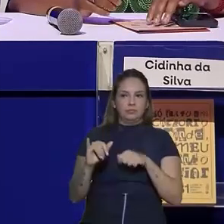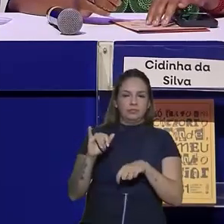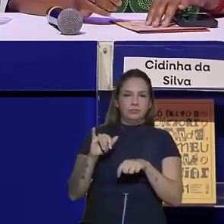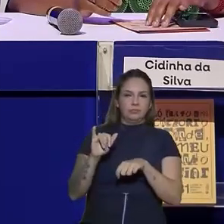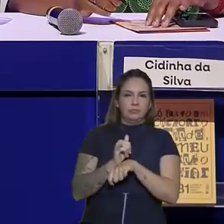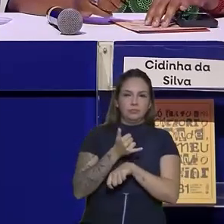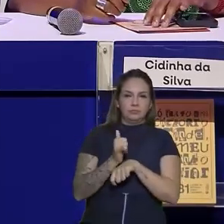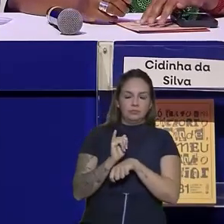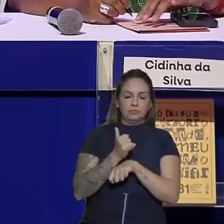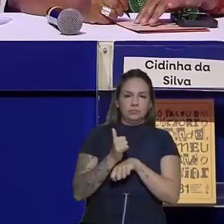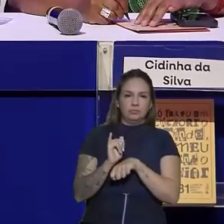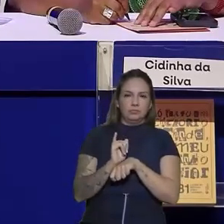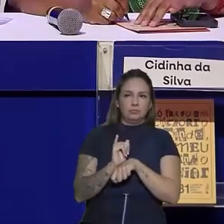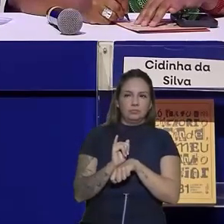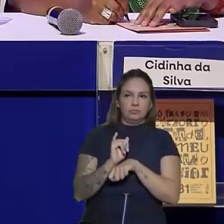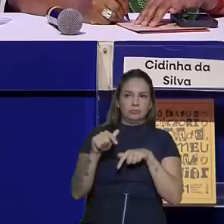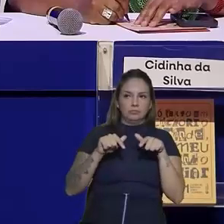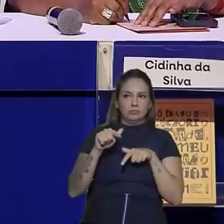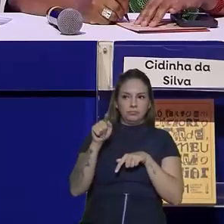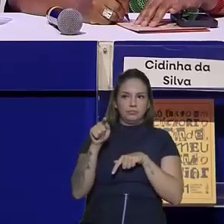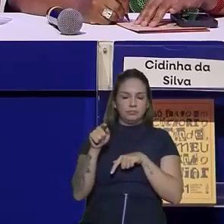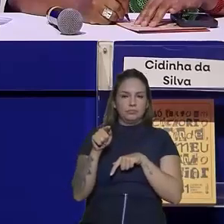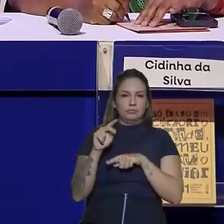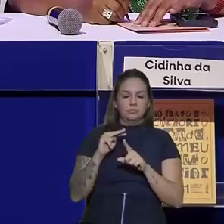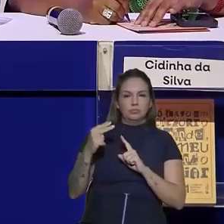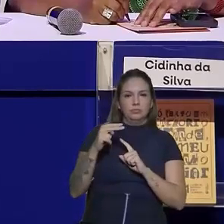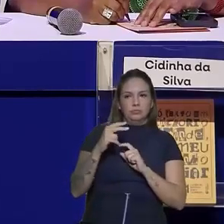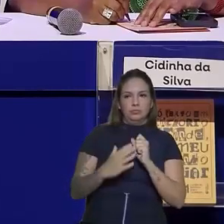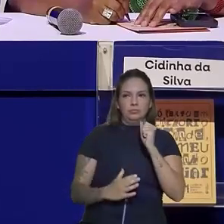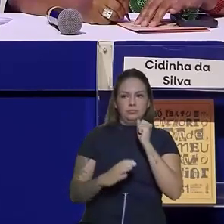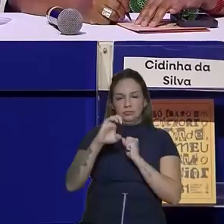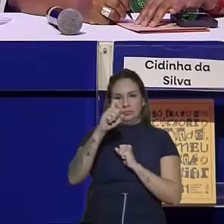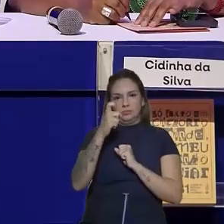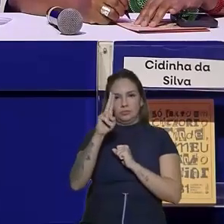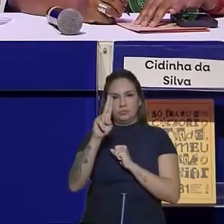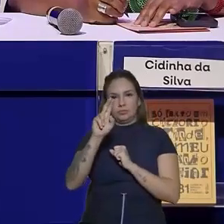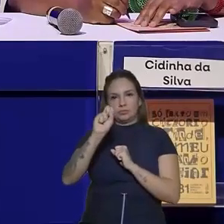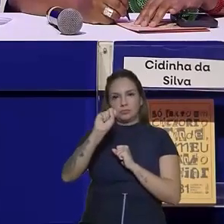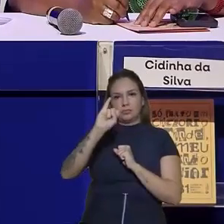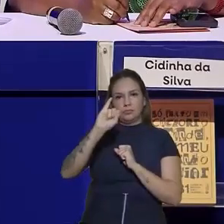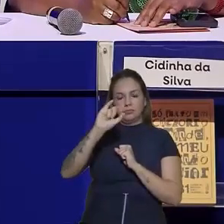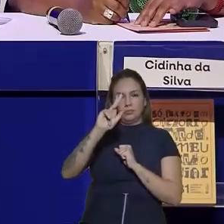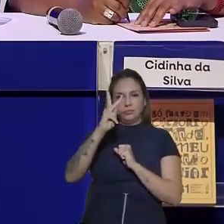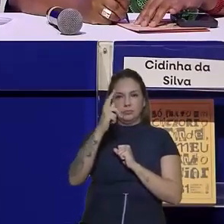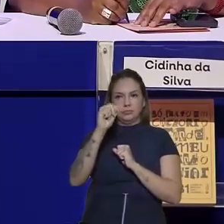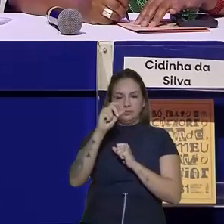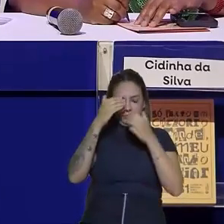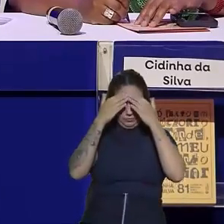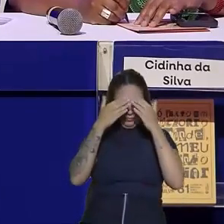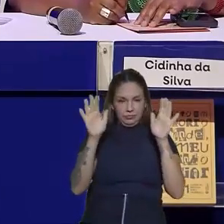vai trazer uma perspectiva do trabalho da Cidinha sobre encruzilhada. E isso faz abrir na